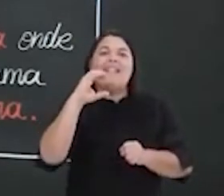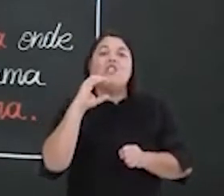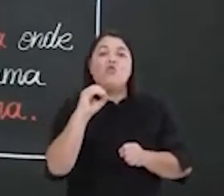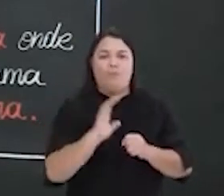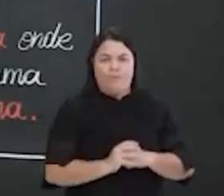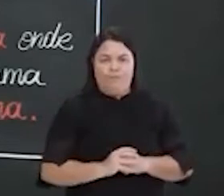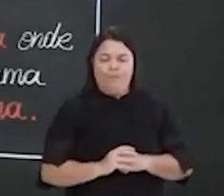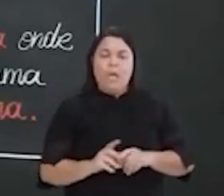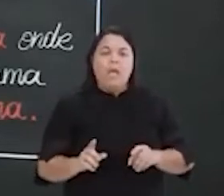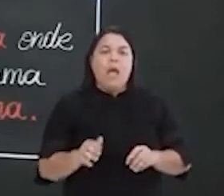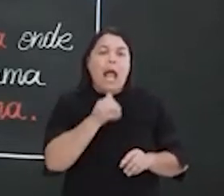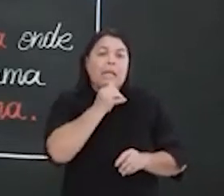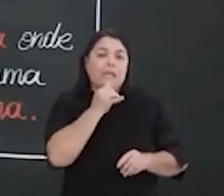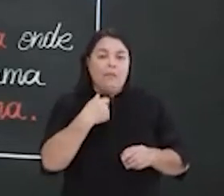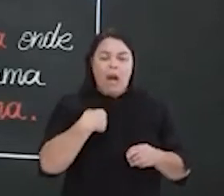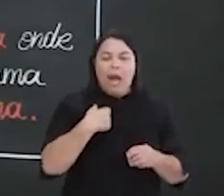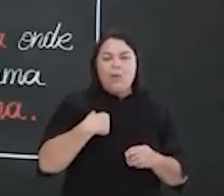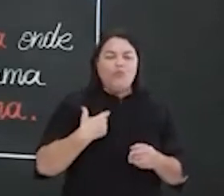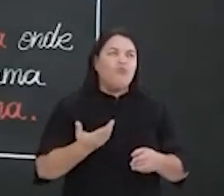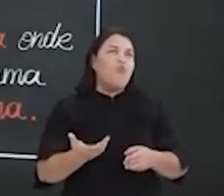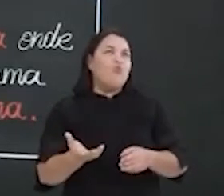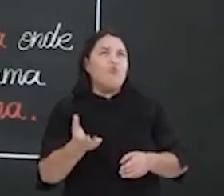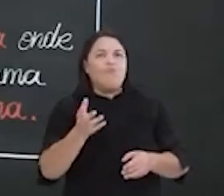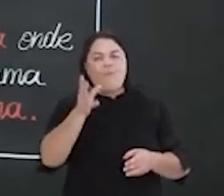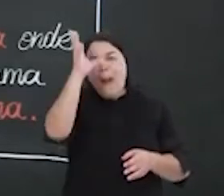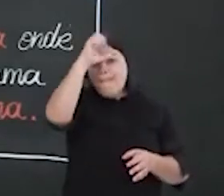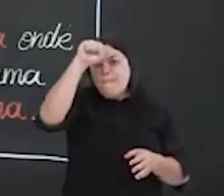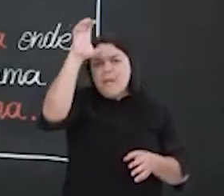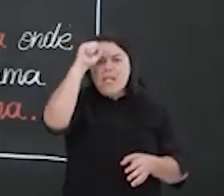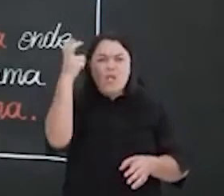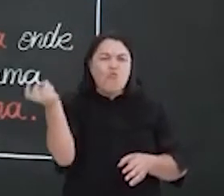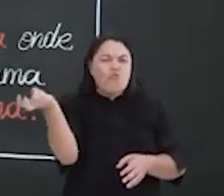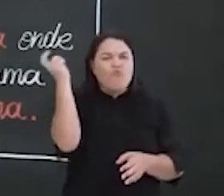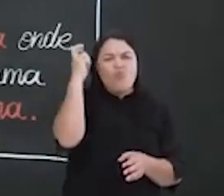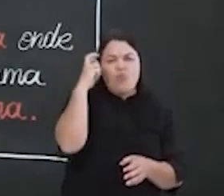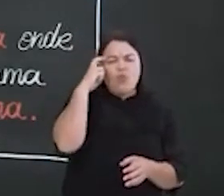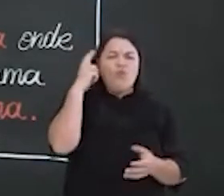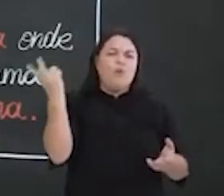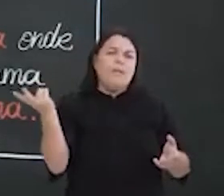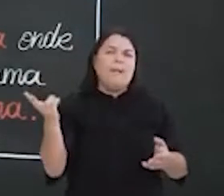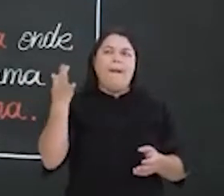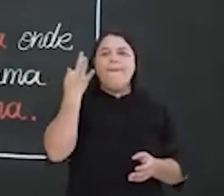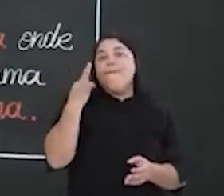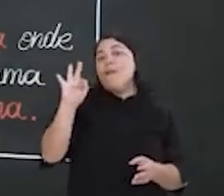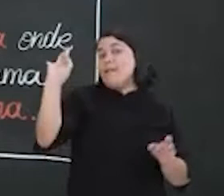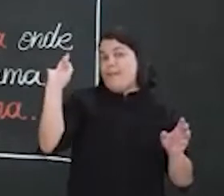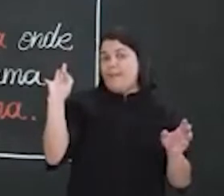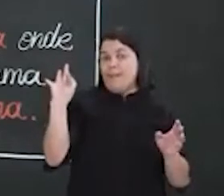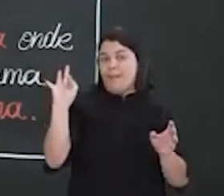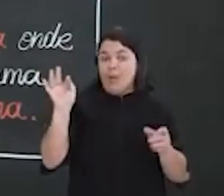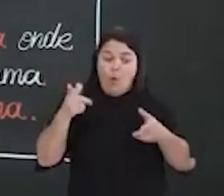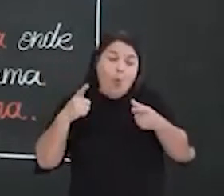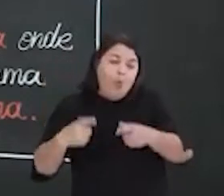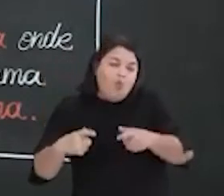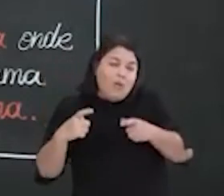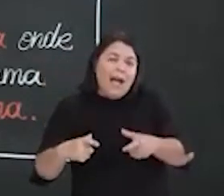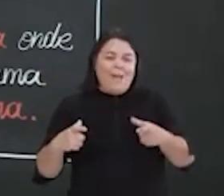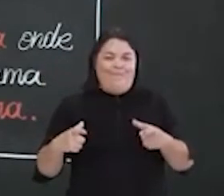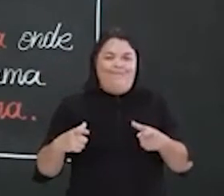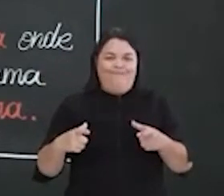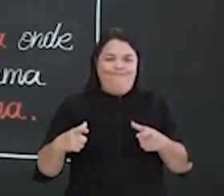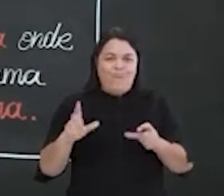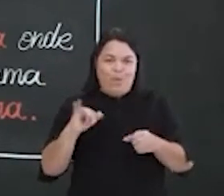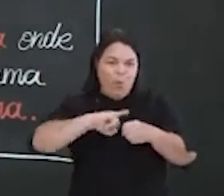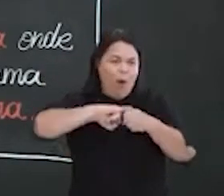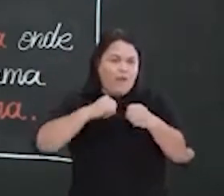francesa. Francesa é um adjetivo pátrio, marca a origem, ok? Então sempre que a gente falar de origem, de nação, esse adjetivo vai ser chamado